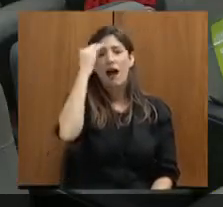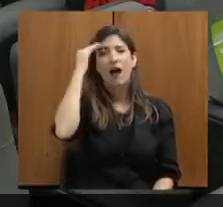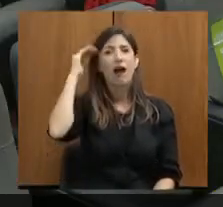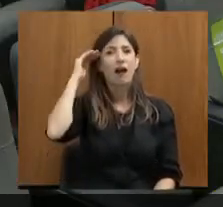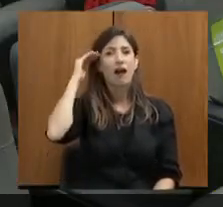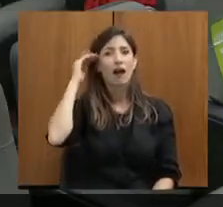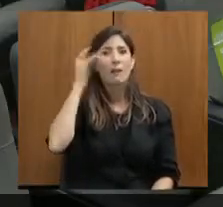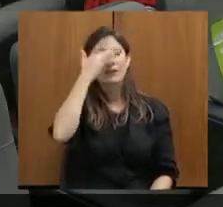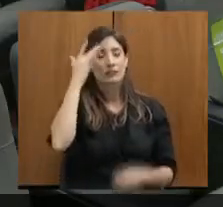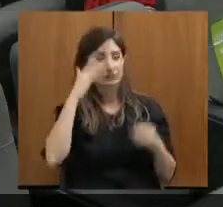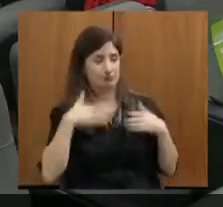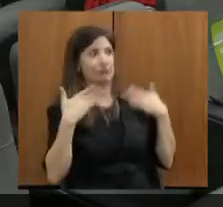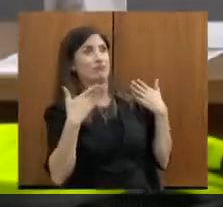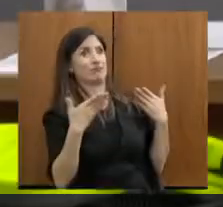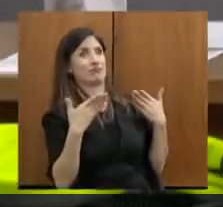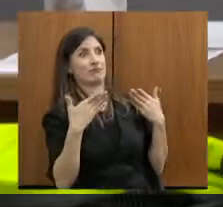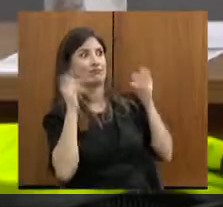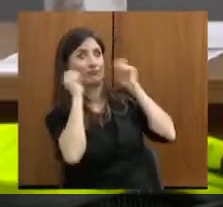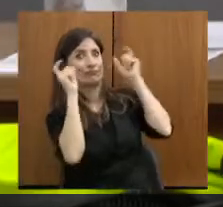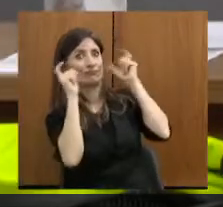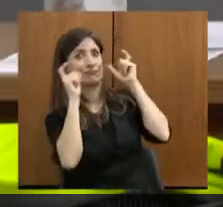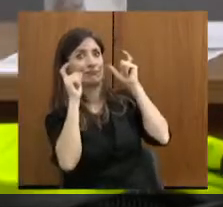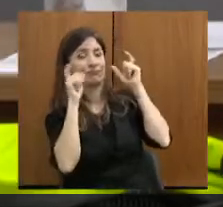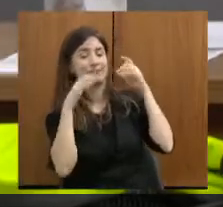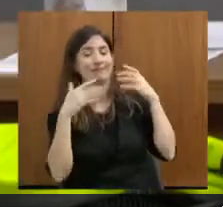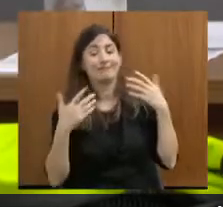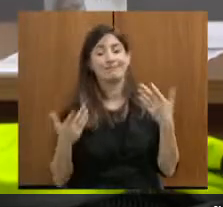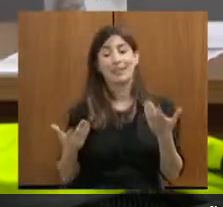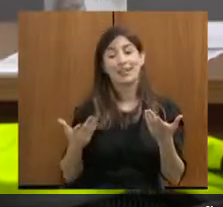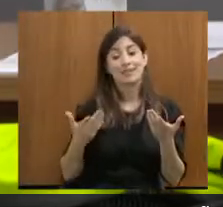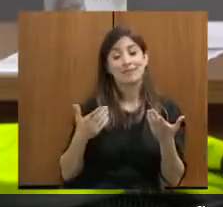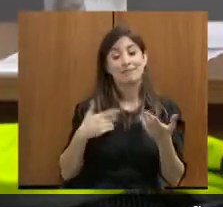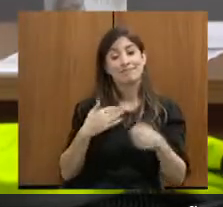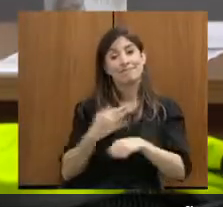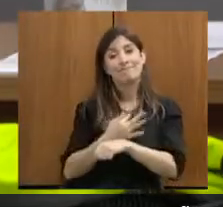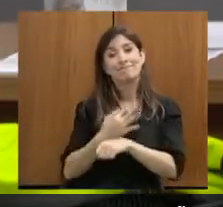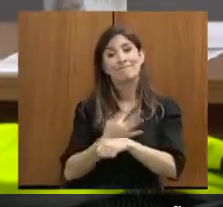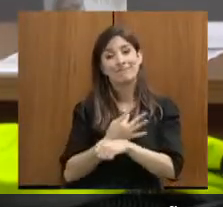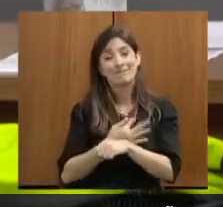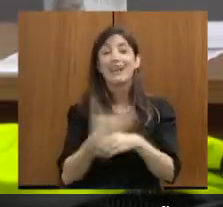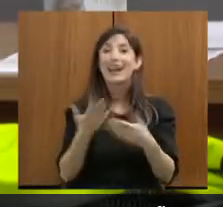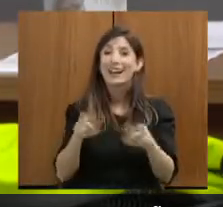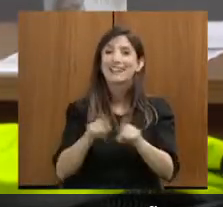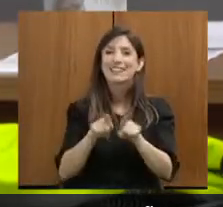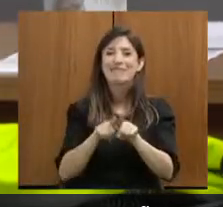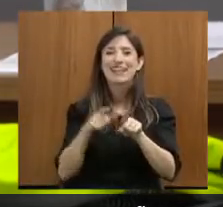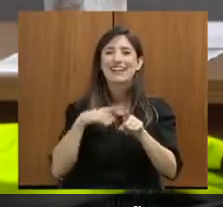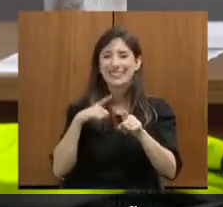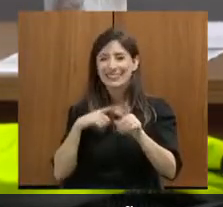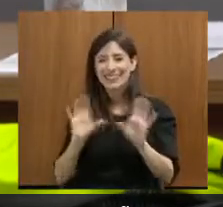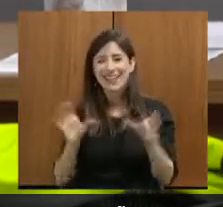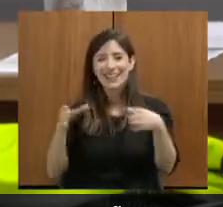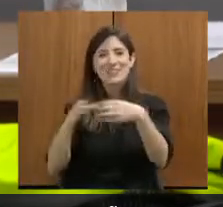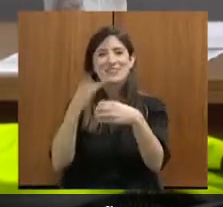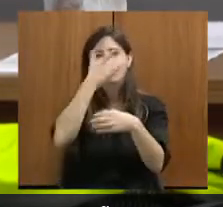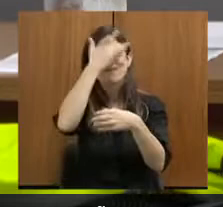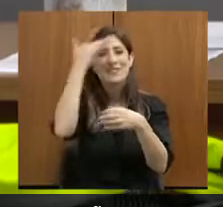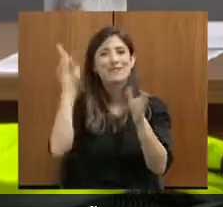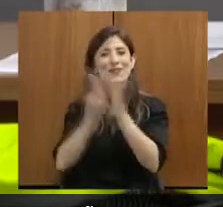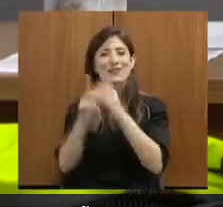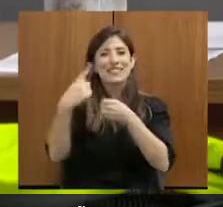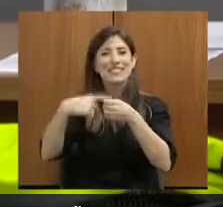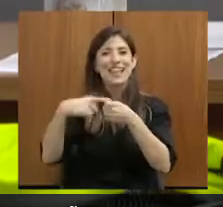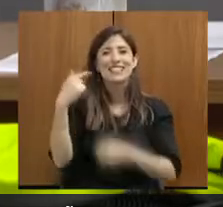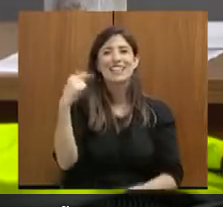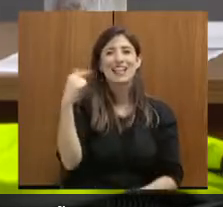a gente tem que pedir para ajudar né é trazer aqui também a demanda do pessoal de Sete Lagoas que é meu povo né É